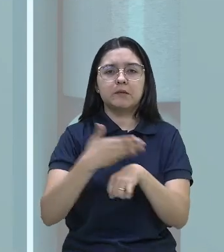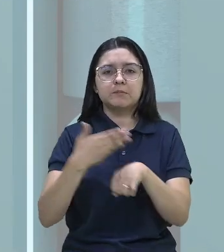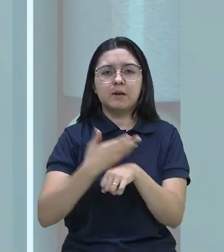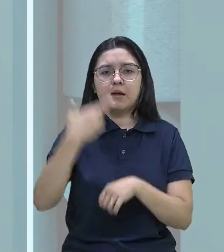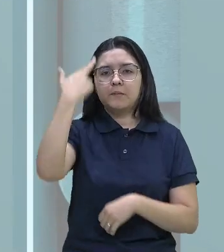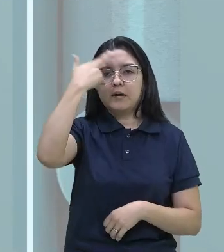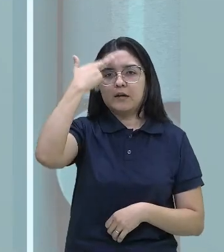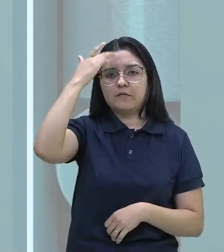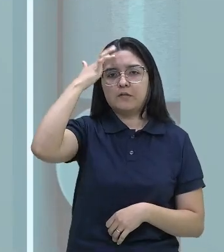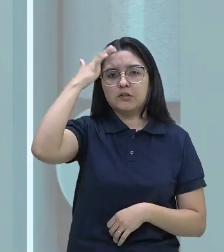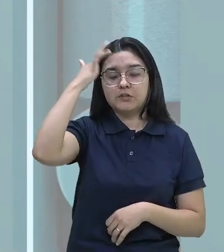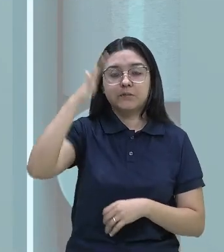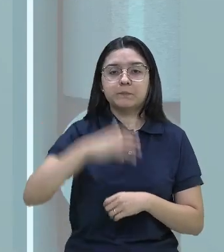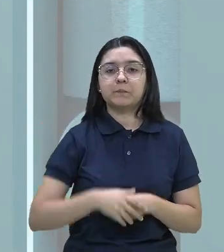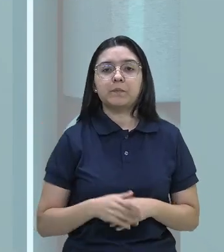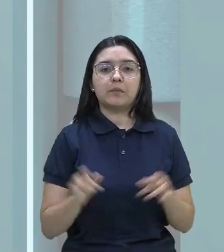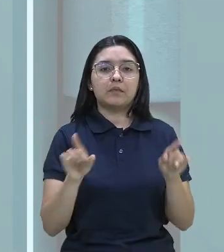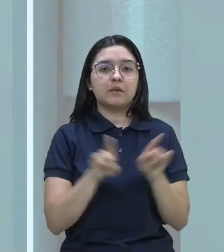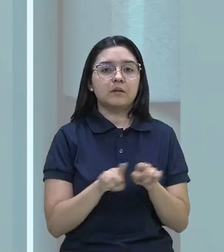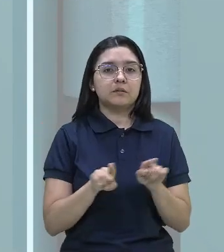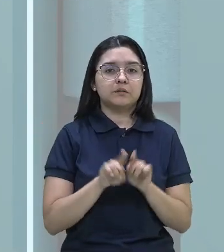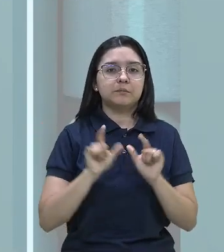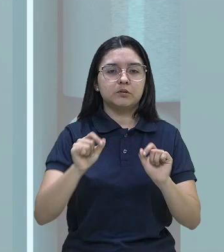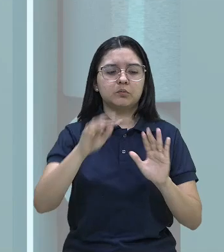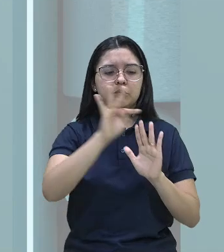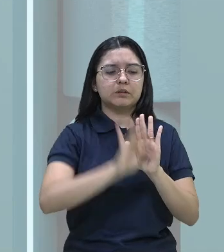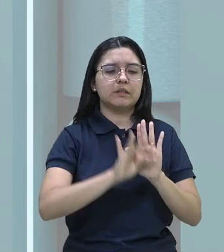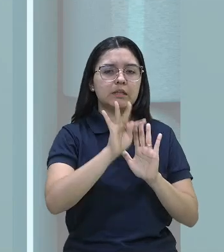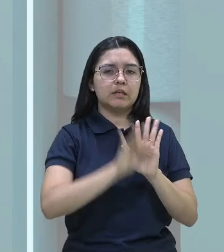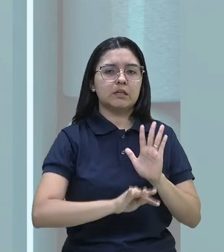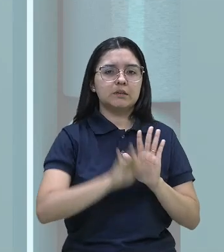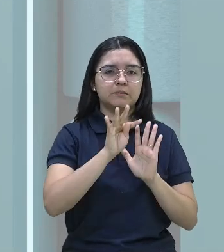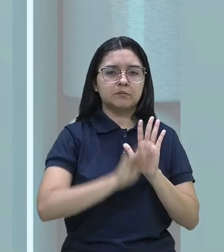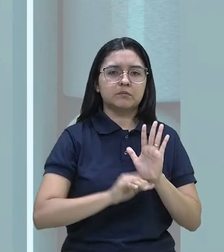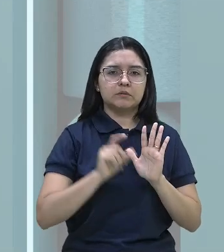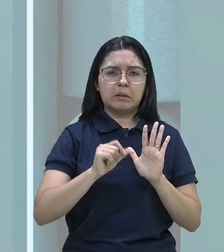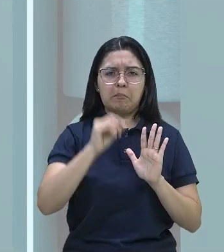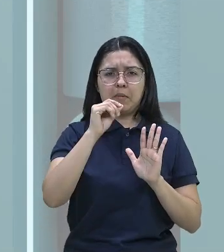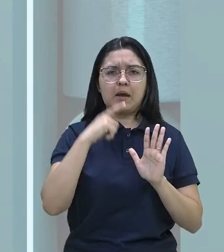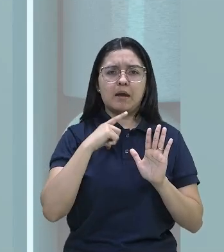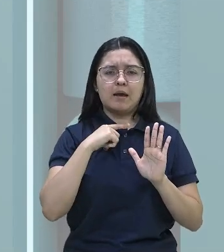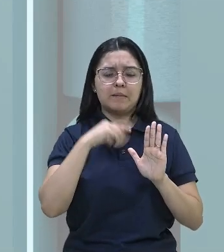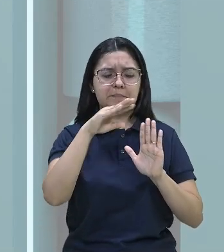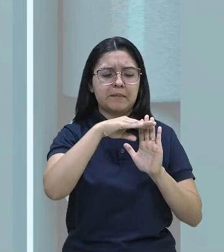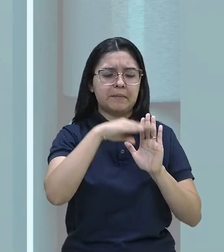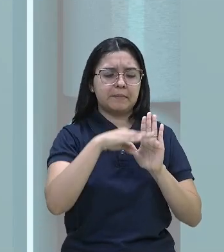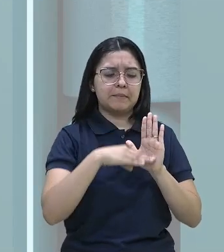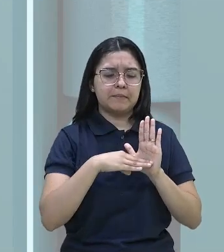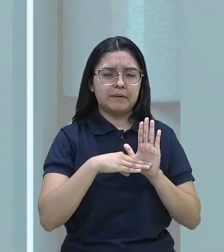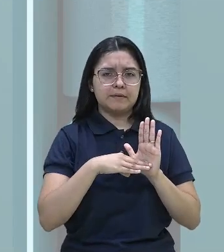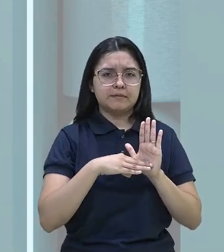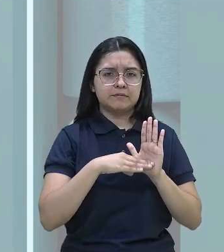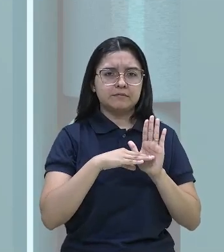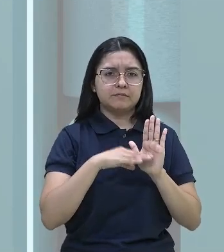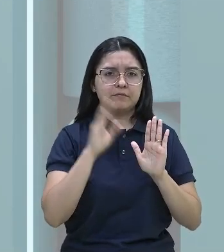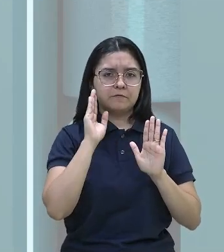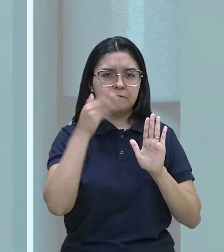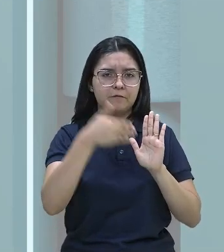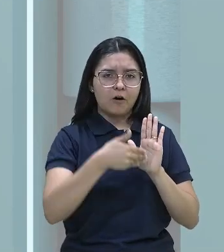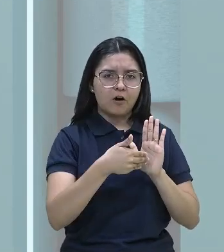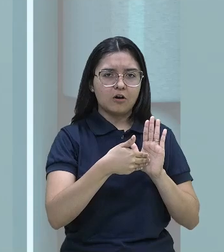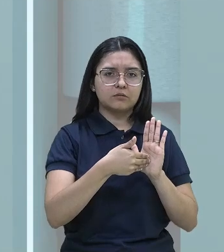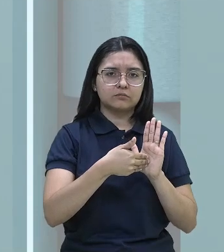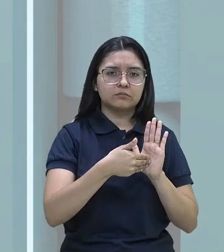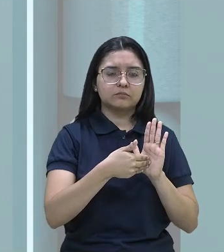refletir, deixando aquele texto muito acadêmico, que não dava margem para sair,